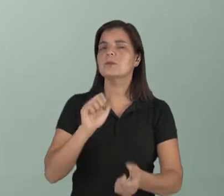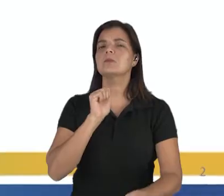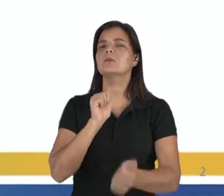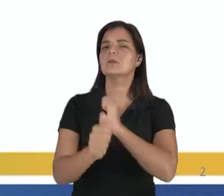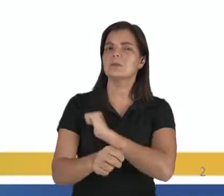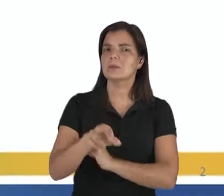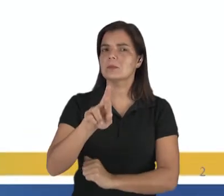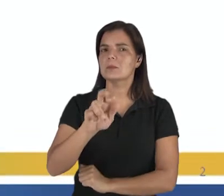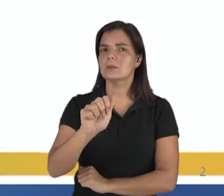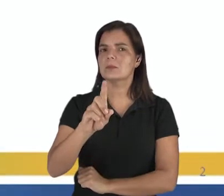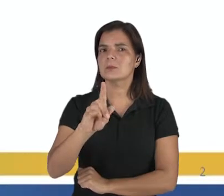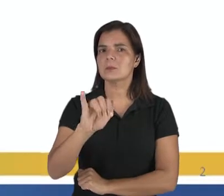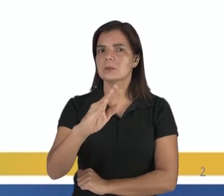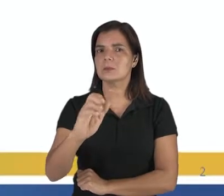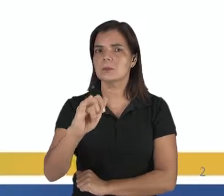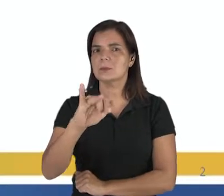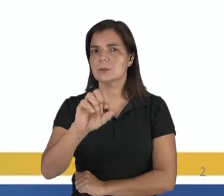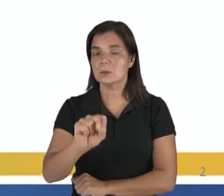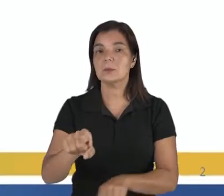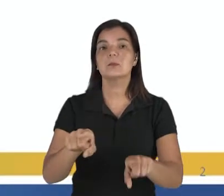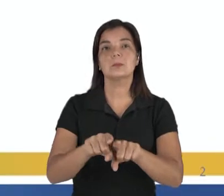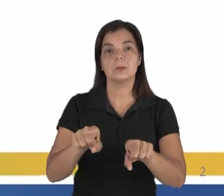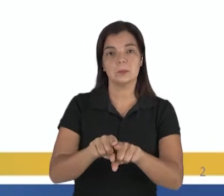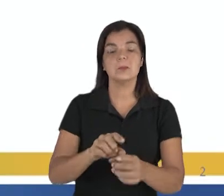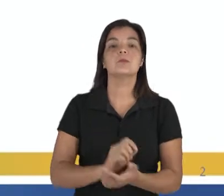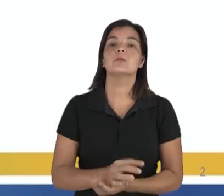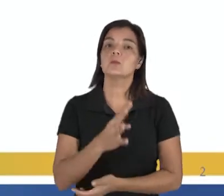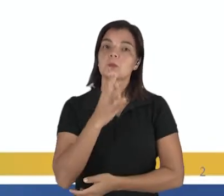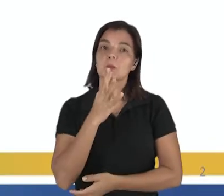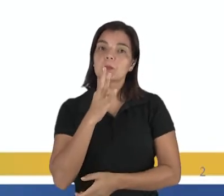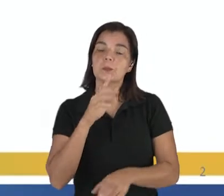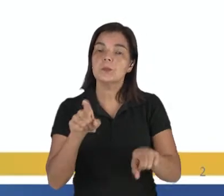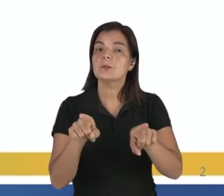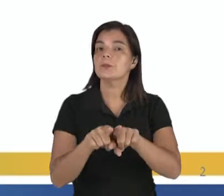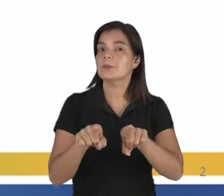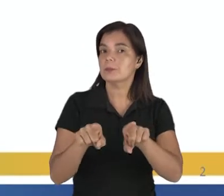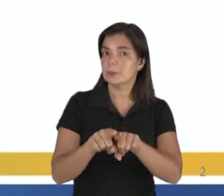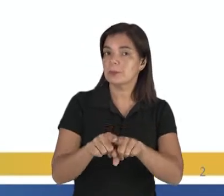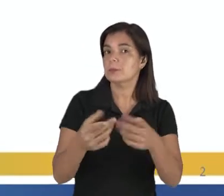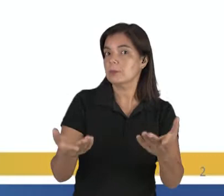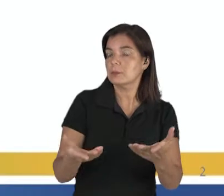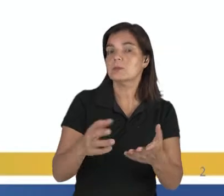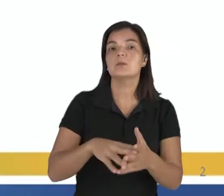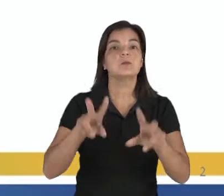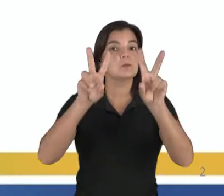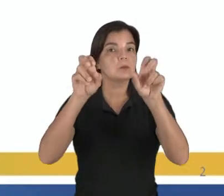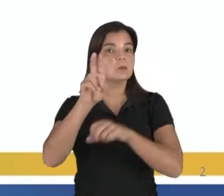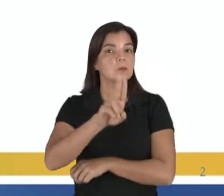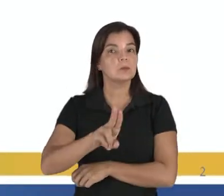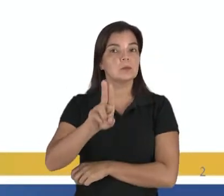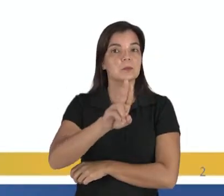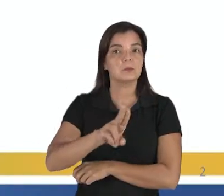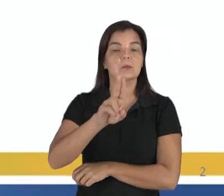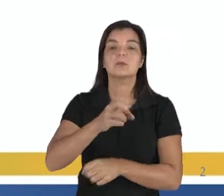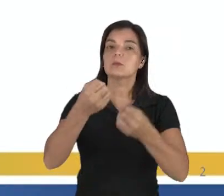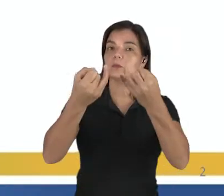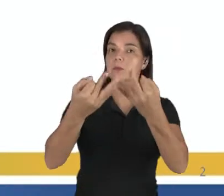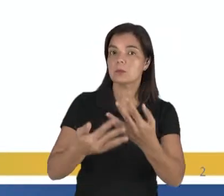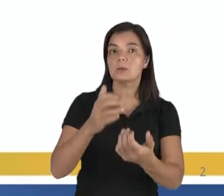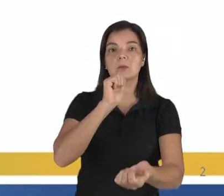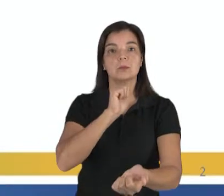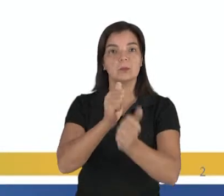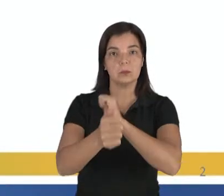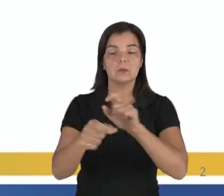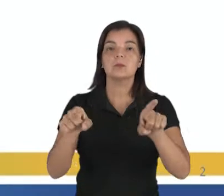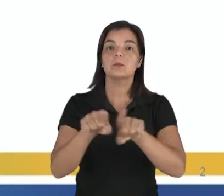esportes radicais, né? Esporte de aventura, também conhecido como esporte radical, são termos utilizados para designar esportes